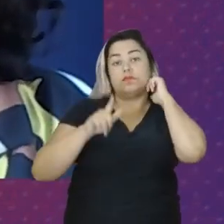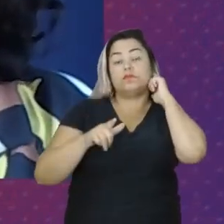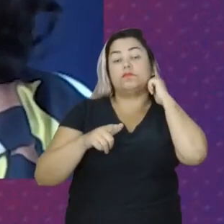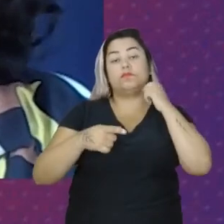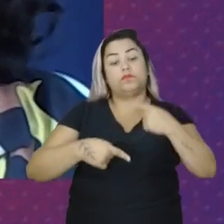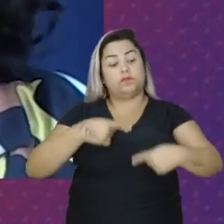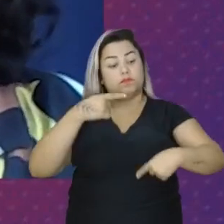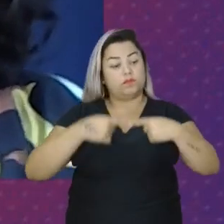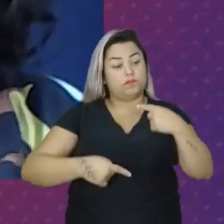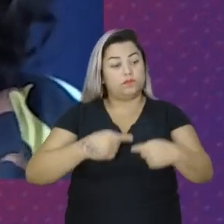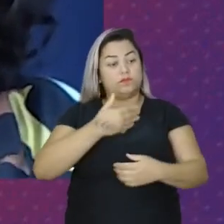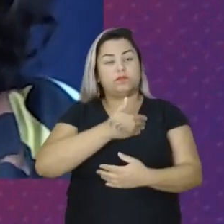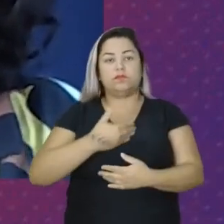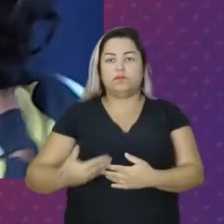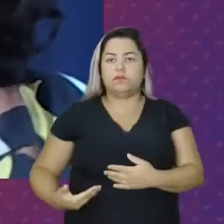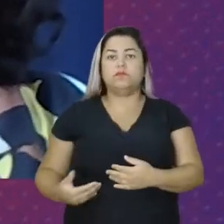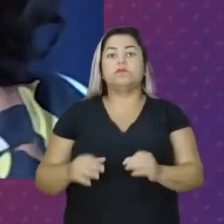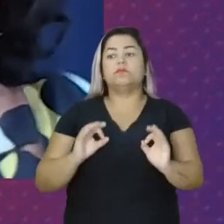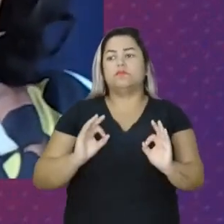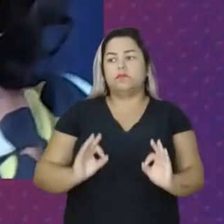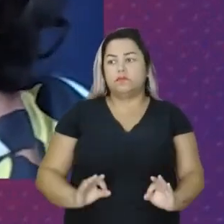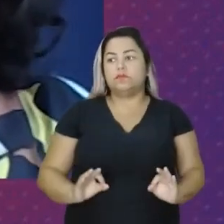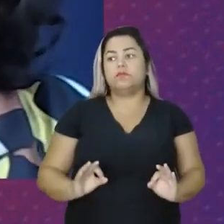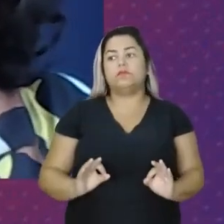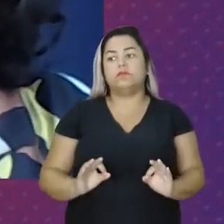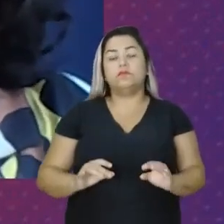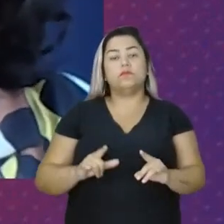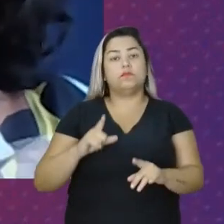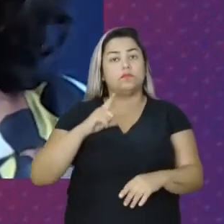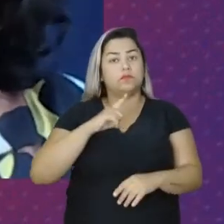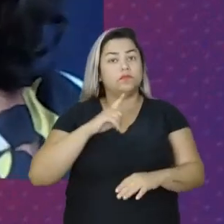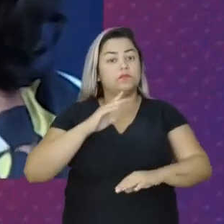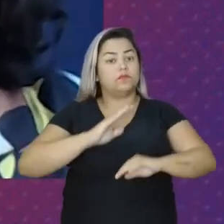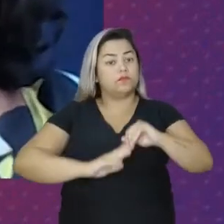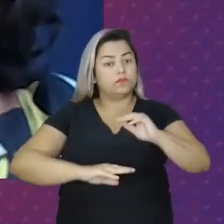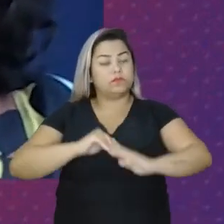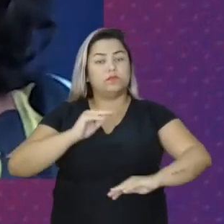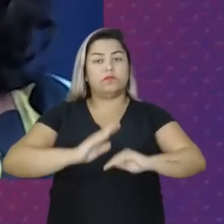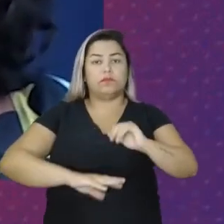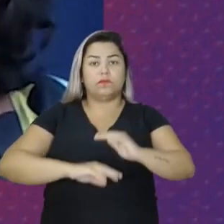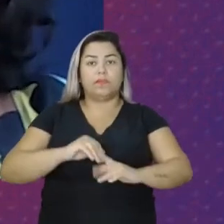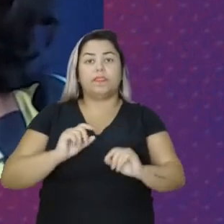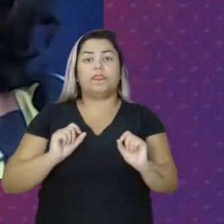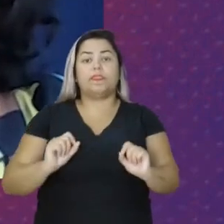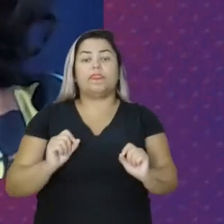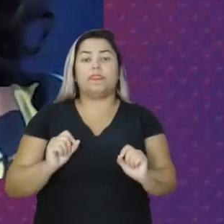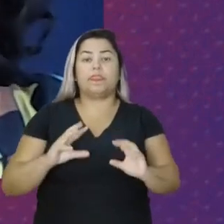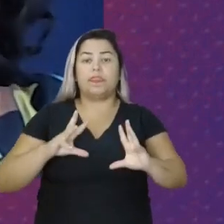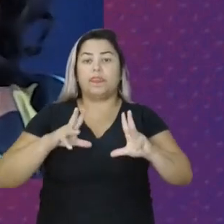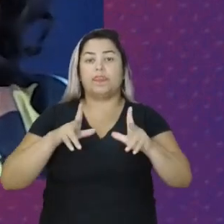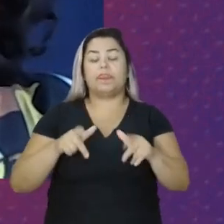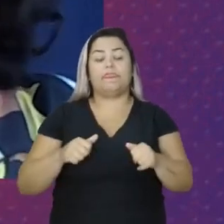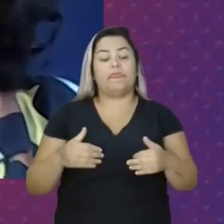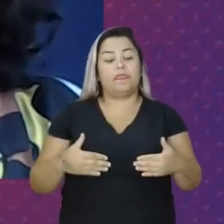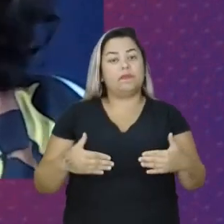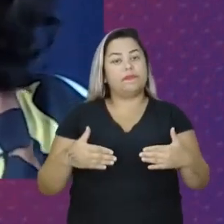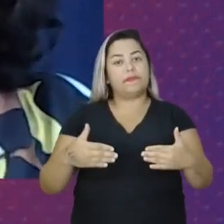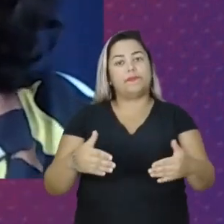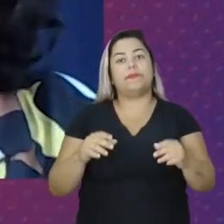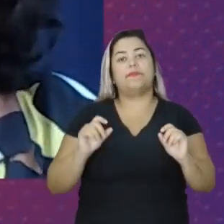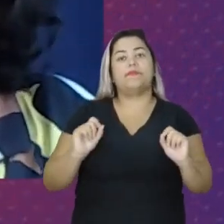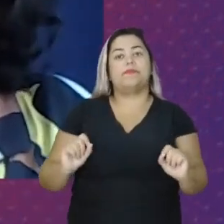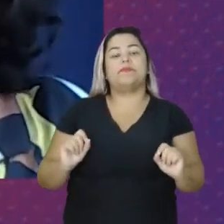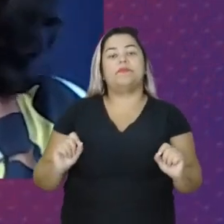políticas públicas efetivas tendo essa ação com todos os